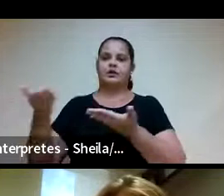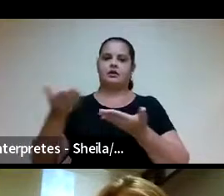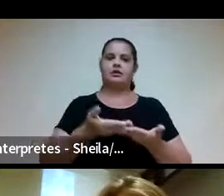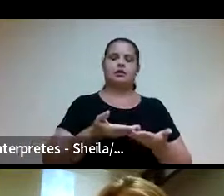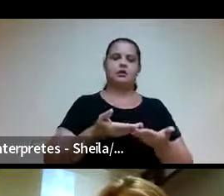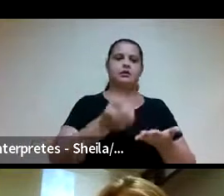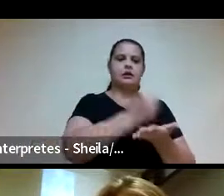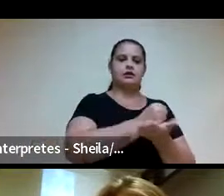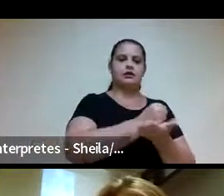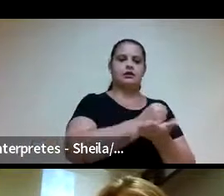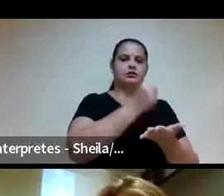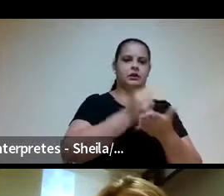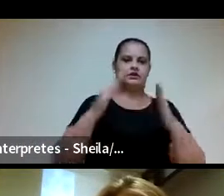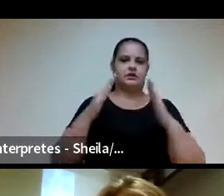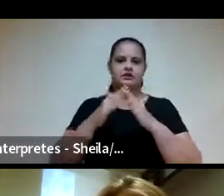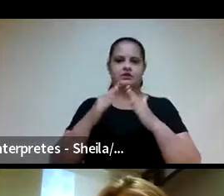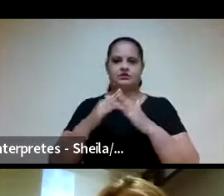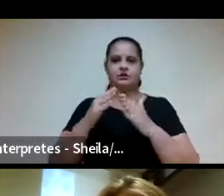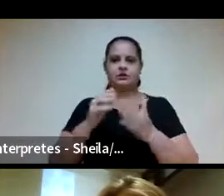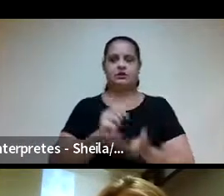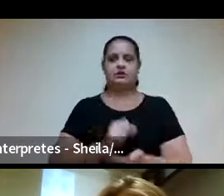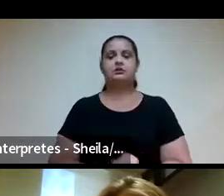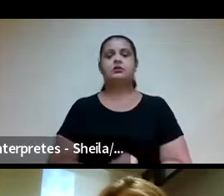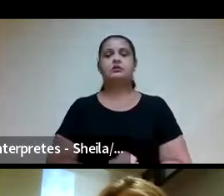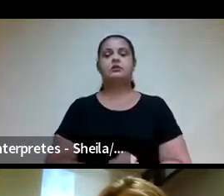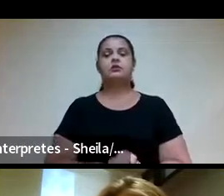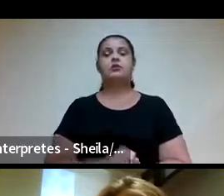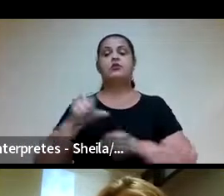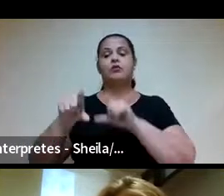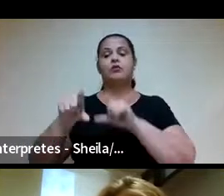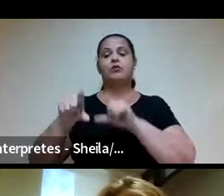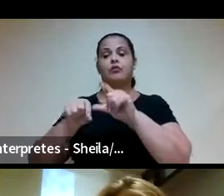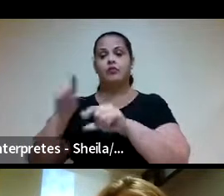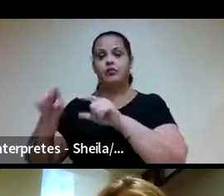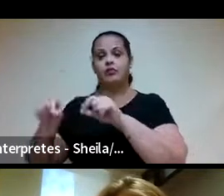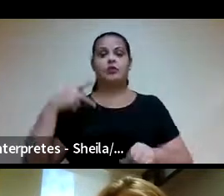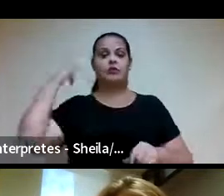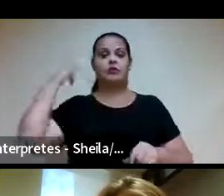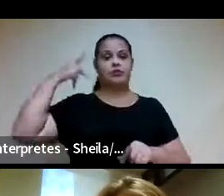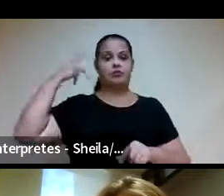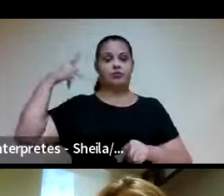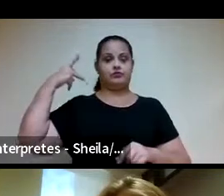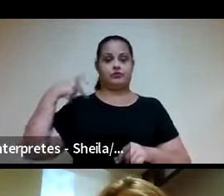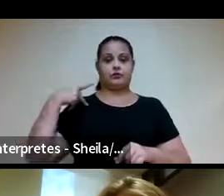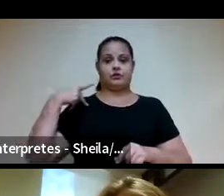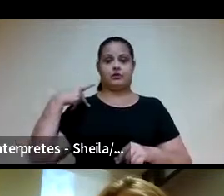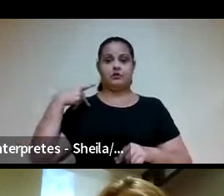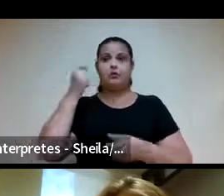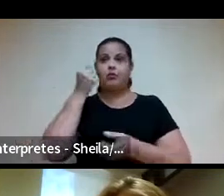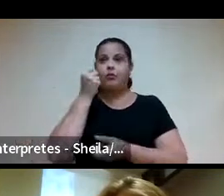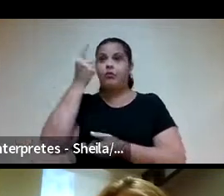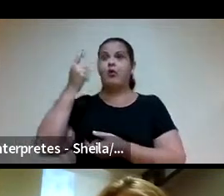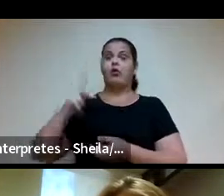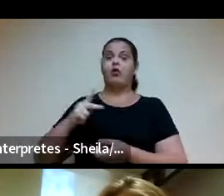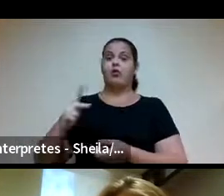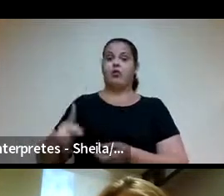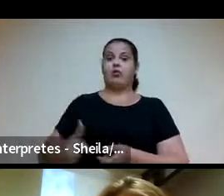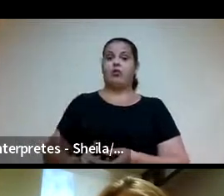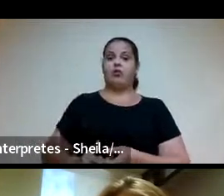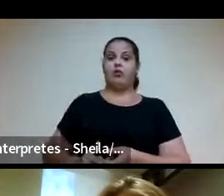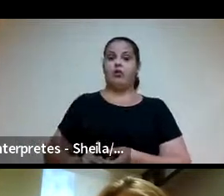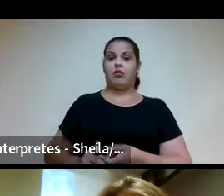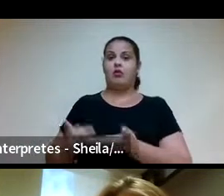do ato. Além disso, conforme destacado pela Procuradoria Regional Eleitoral, o interesse público que permeia as